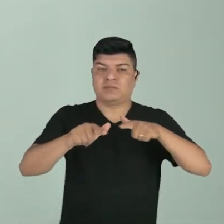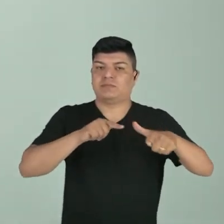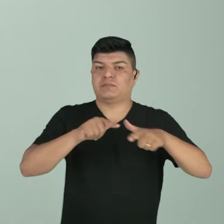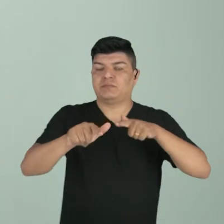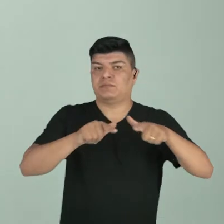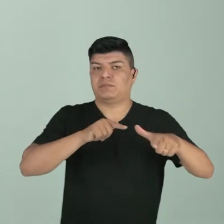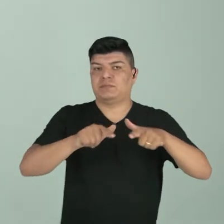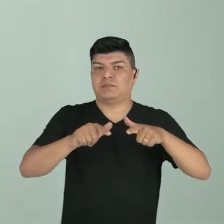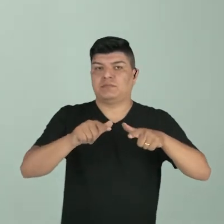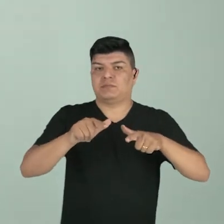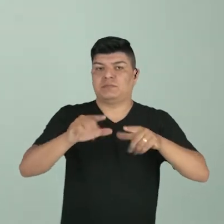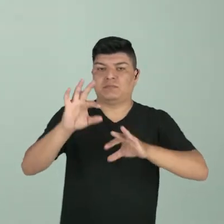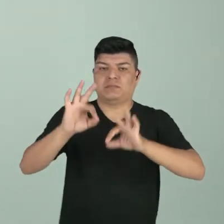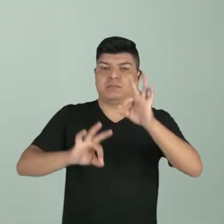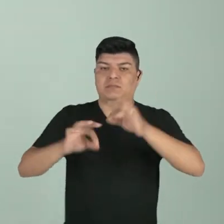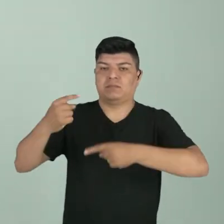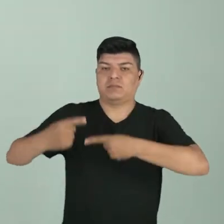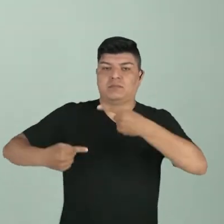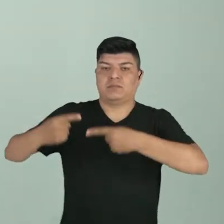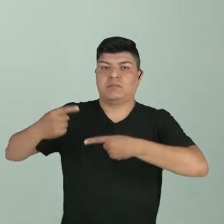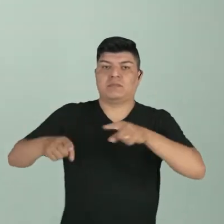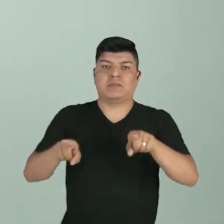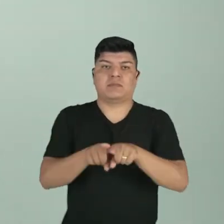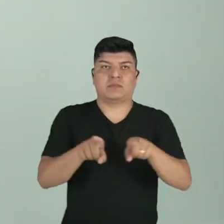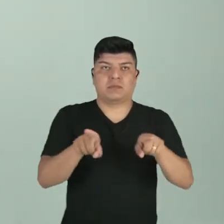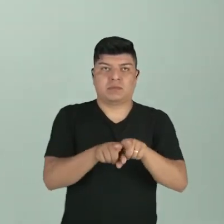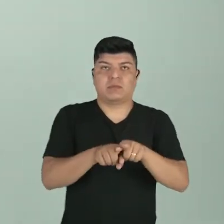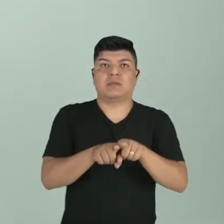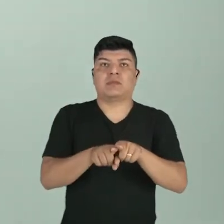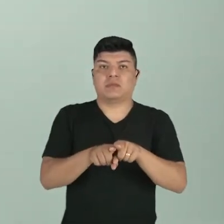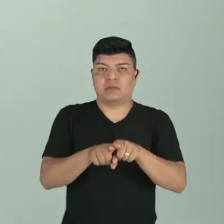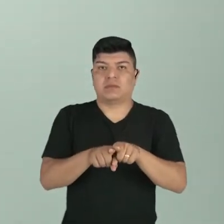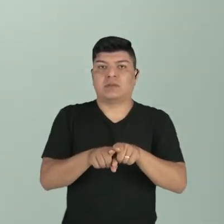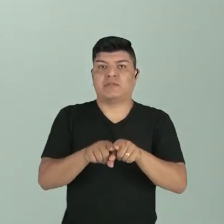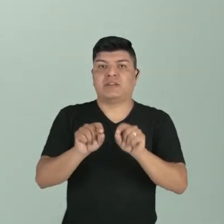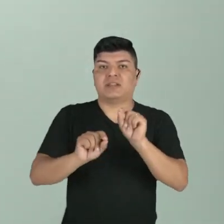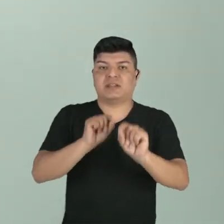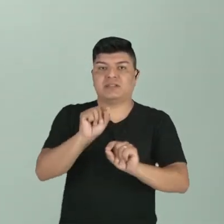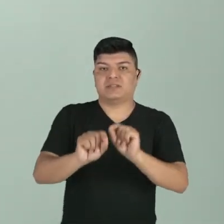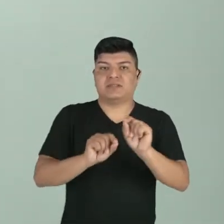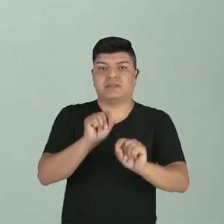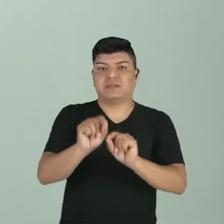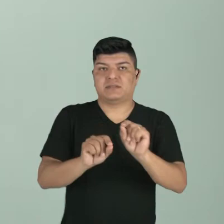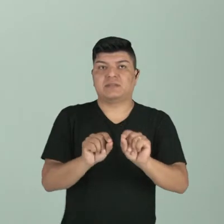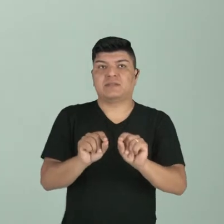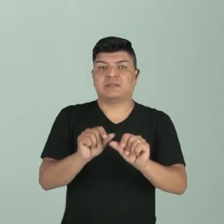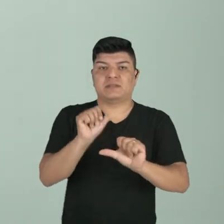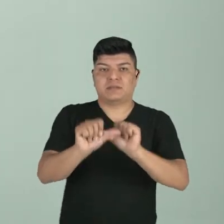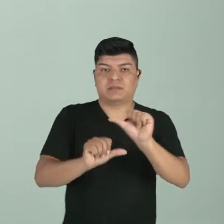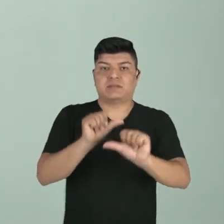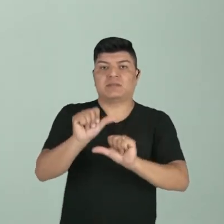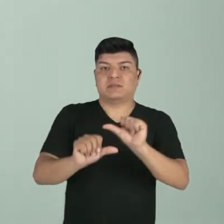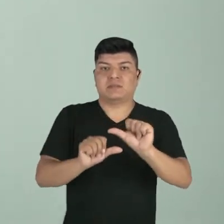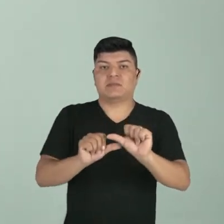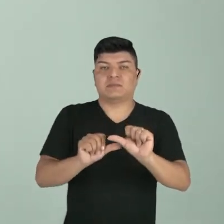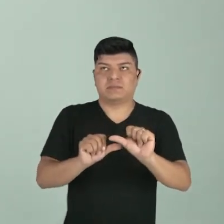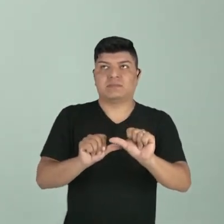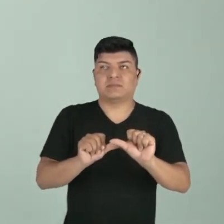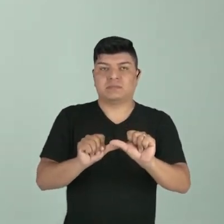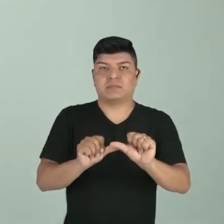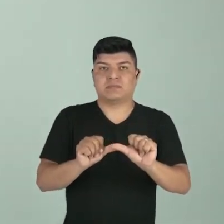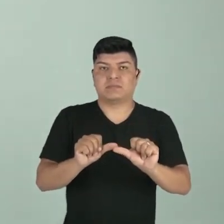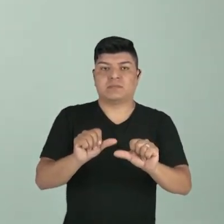e a organização política, ela também foi substancialmente, repito, modificada.